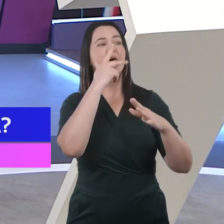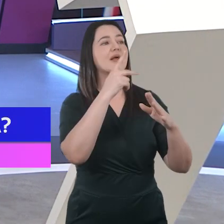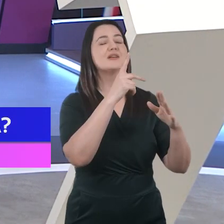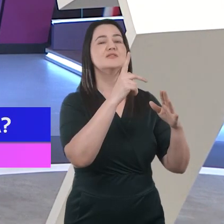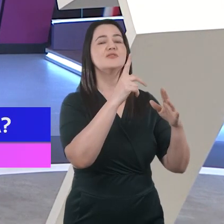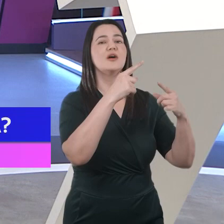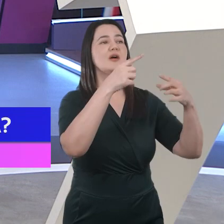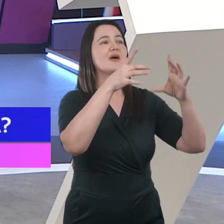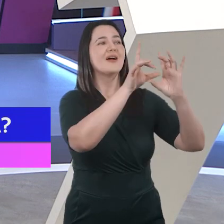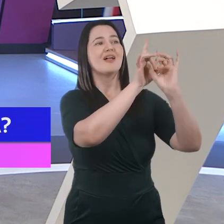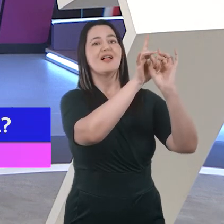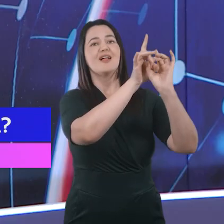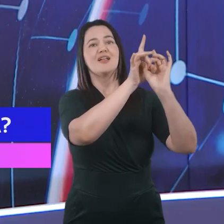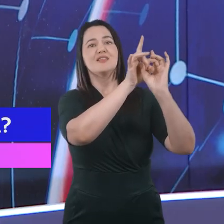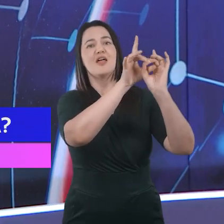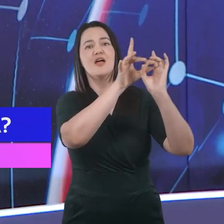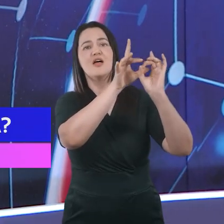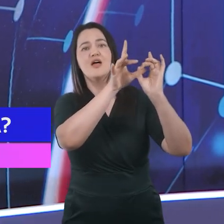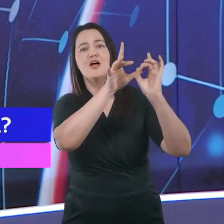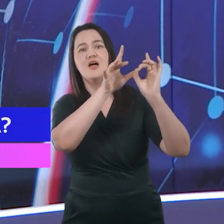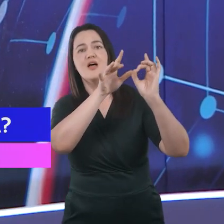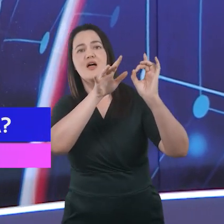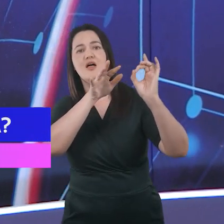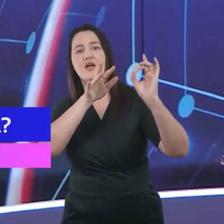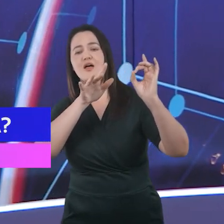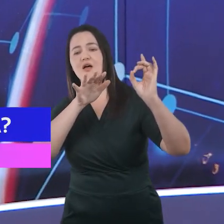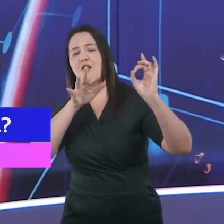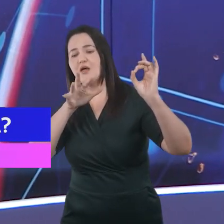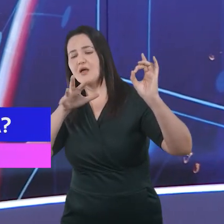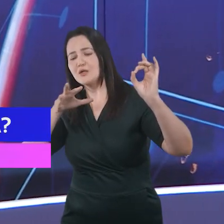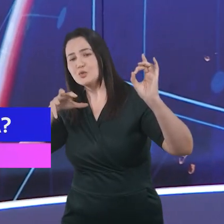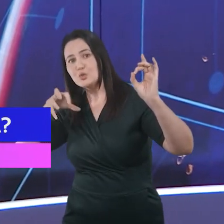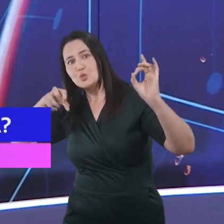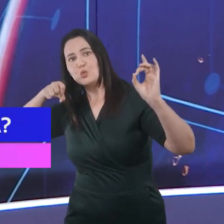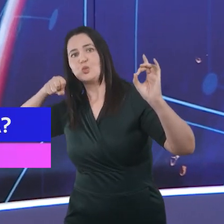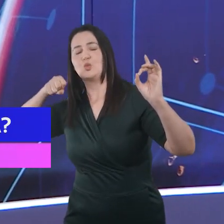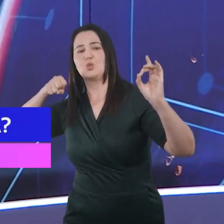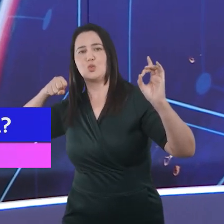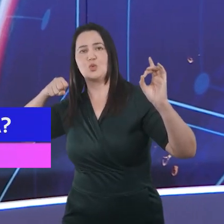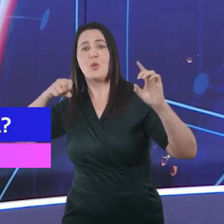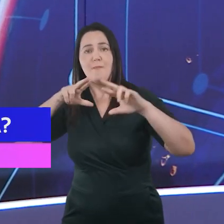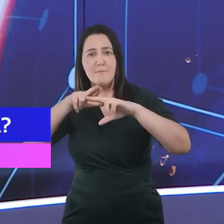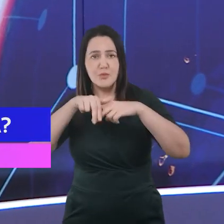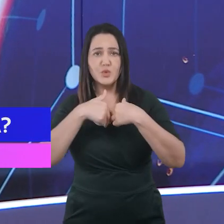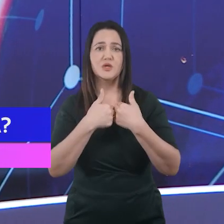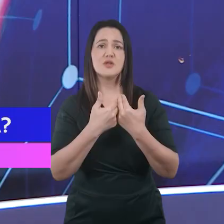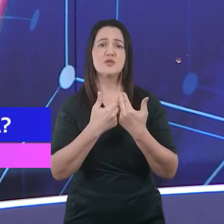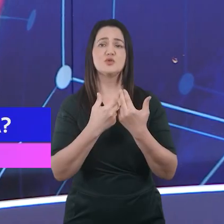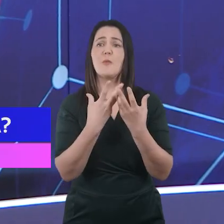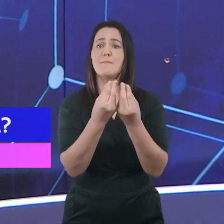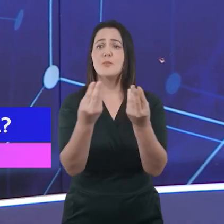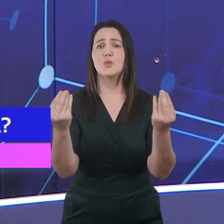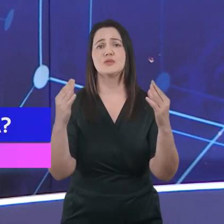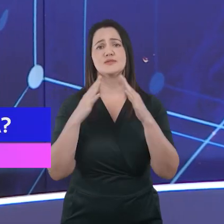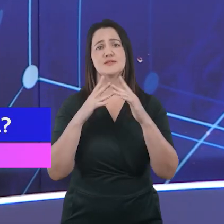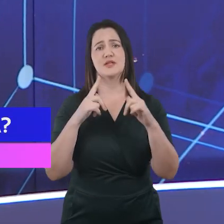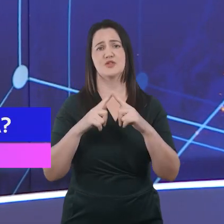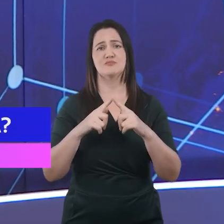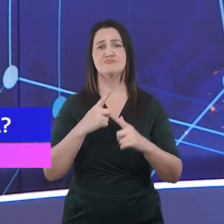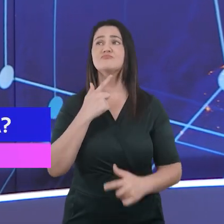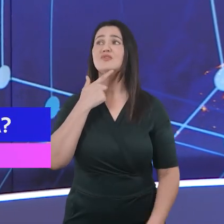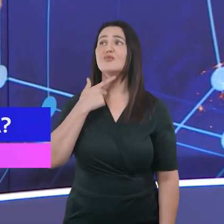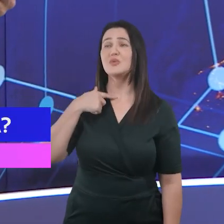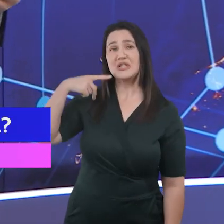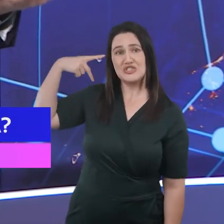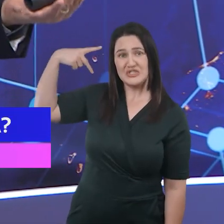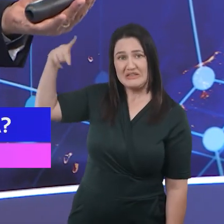igrejas. Eu tenho comigo que nunca foi da vontade de Deus que existissem muitas igrejas,